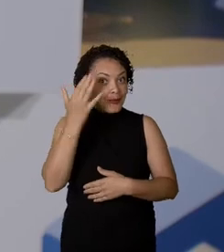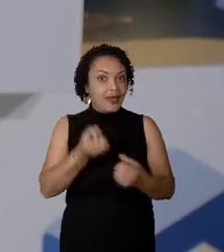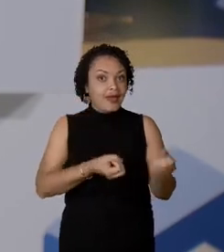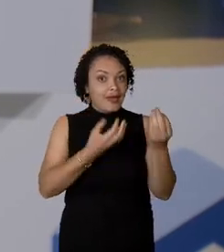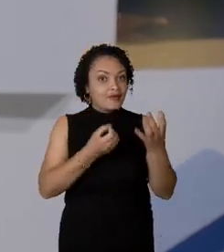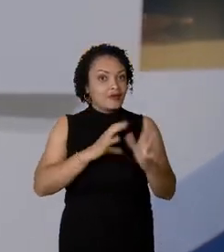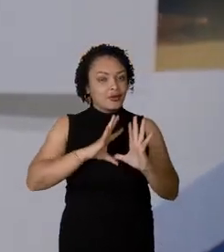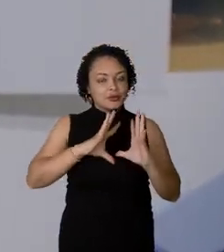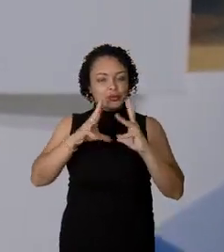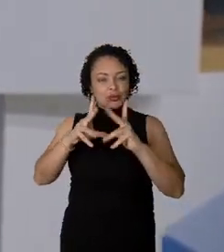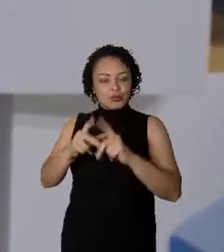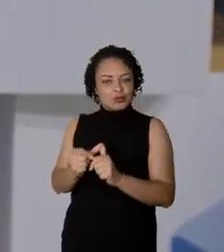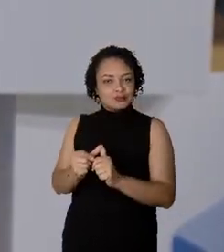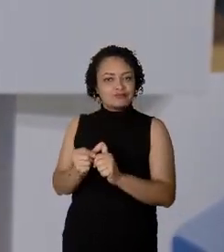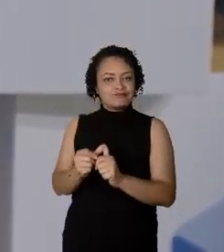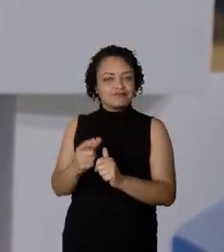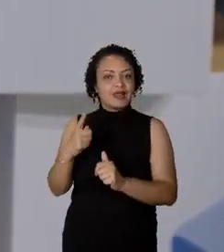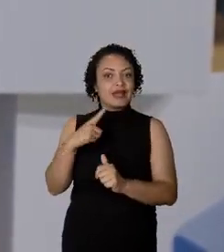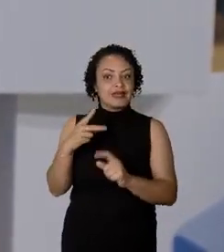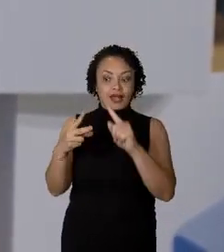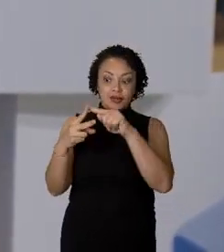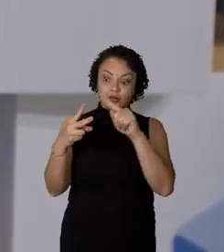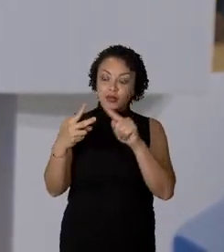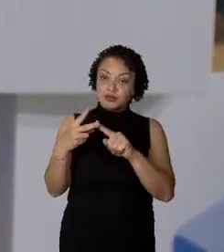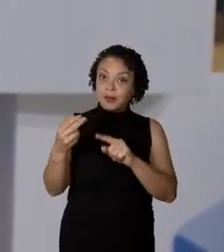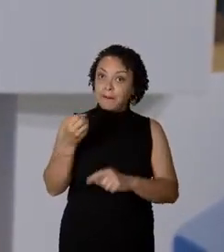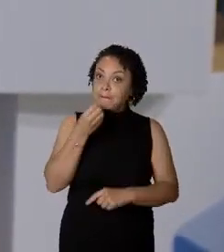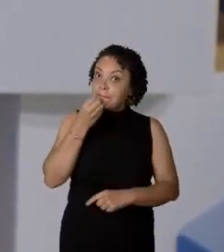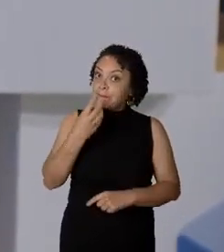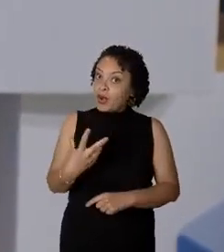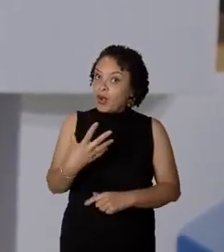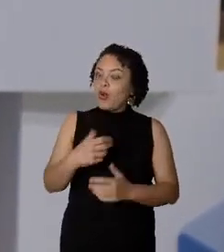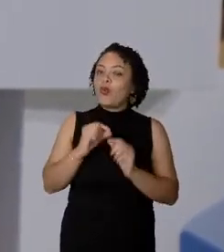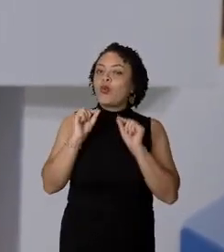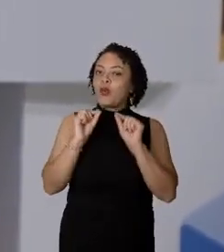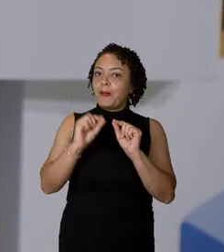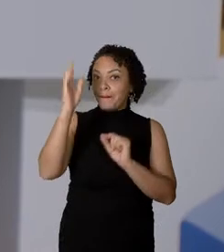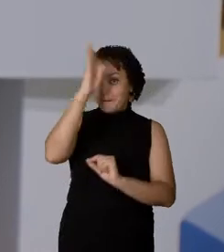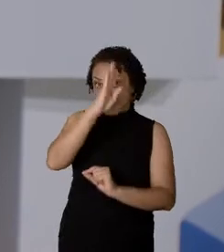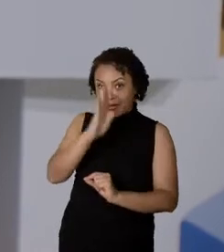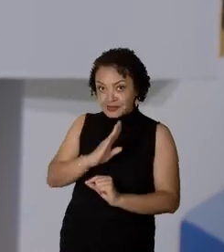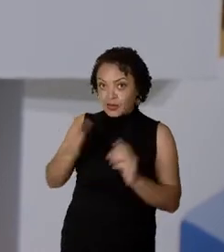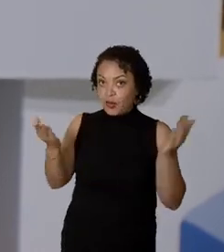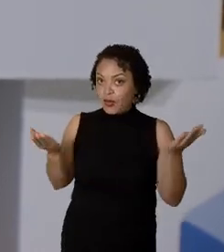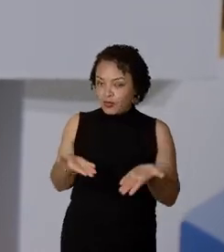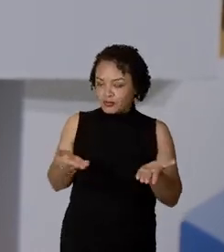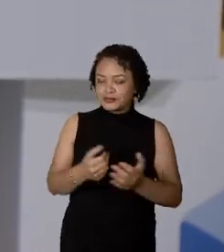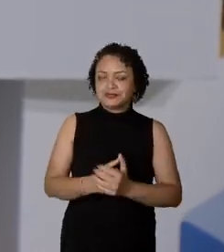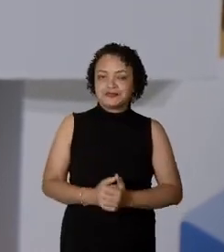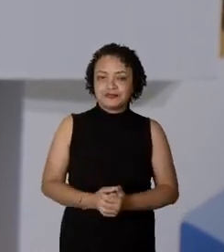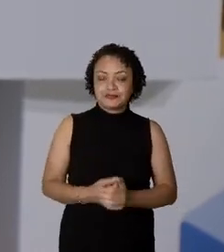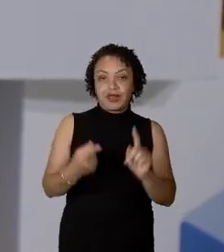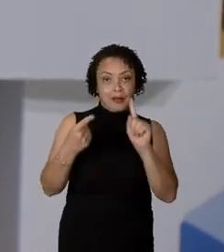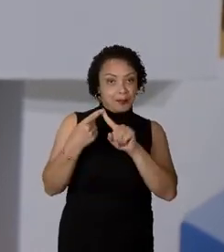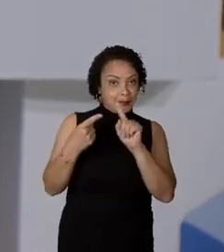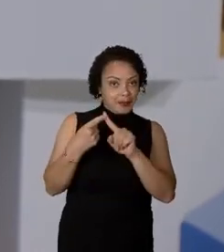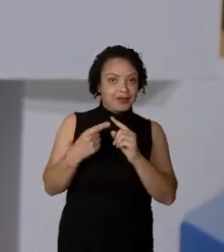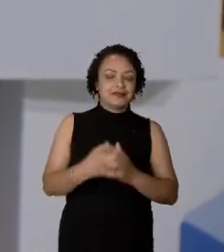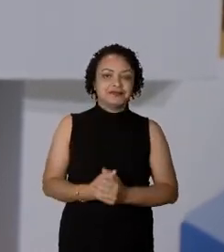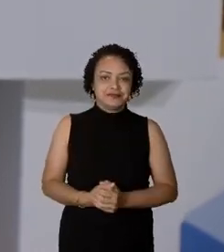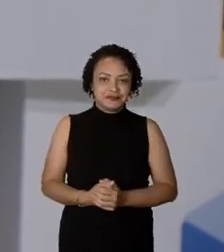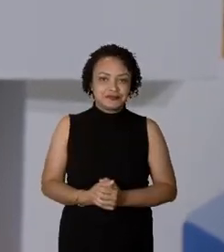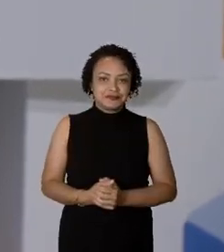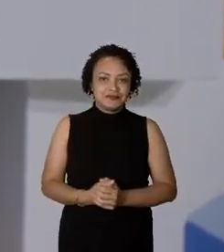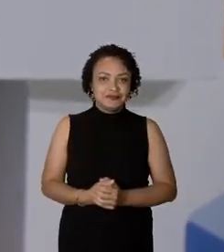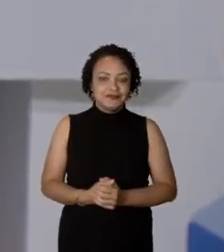que aconteceu, eu acho que nós temos duas boas notícias para o Brasil aqui hoje. A primeira boa notícia é